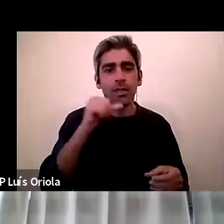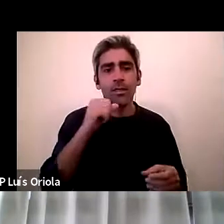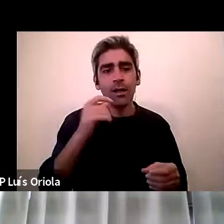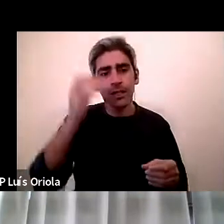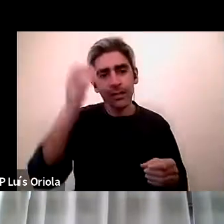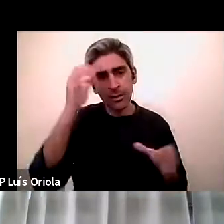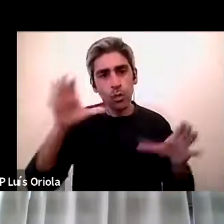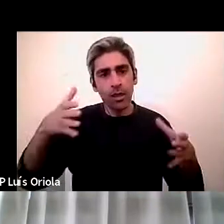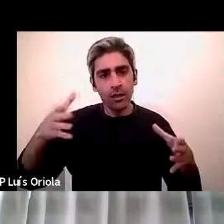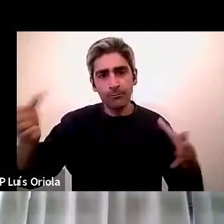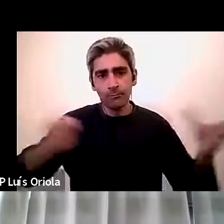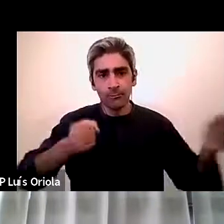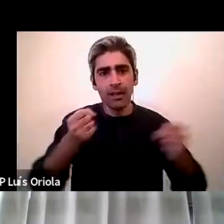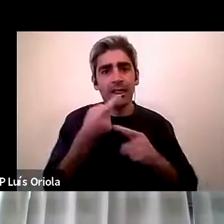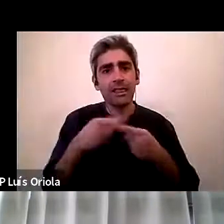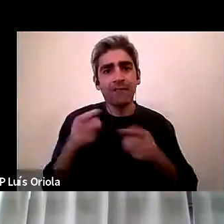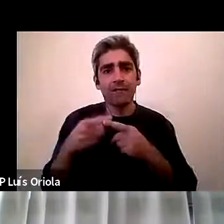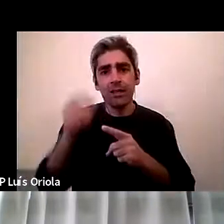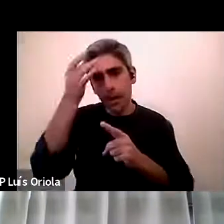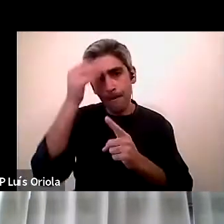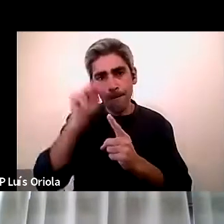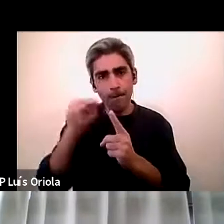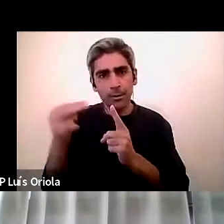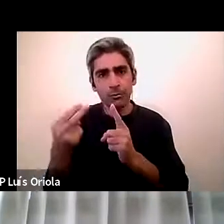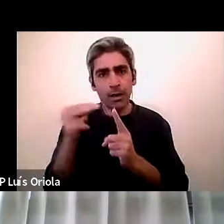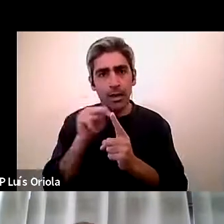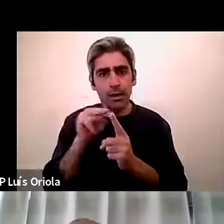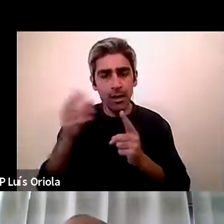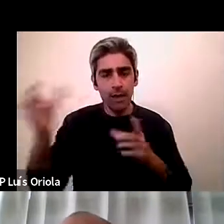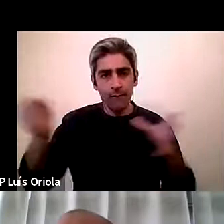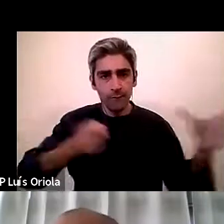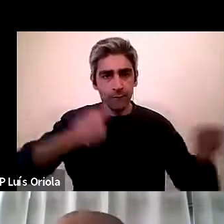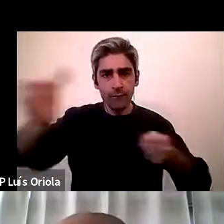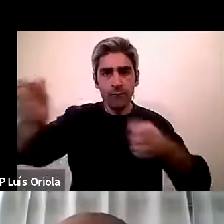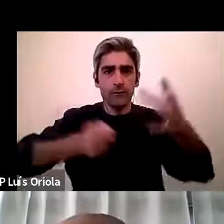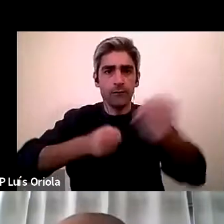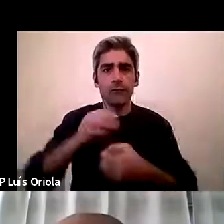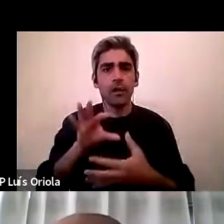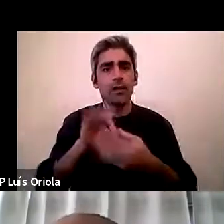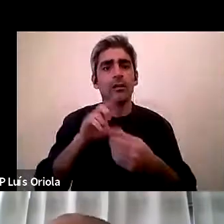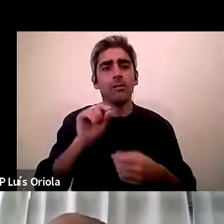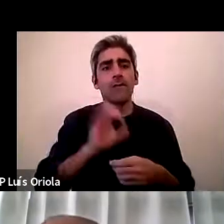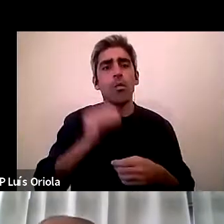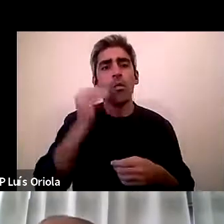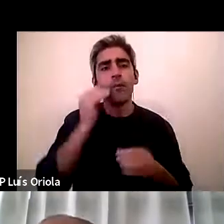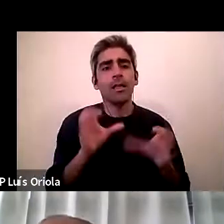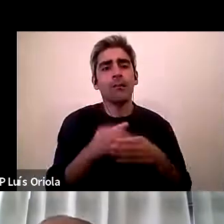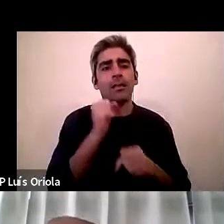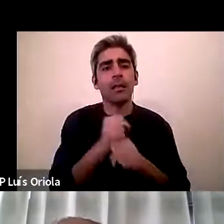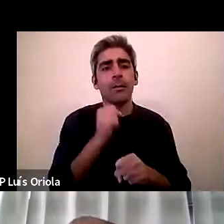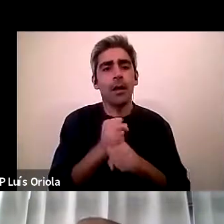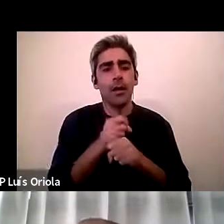inteligência coletiva, diferentes perspectivas, tem muito a ver também com a própria forma como a equipa trabalha,